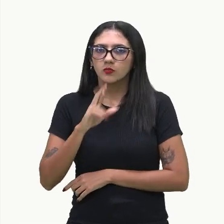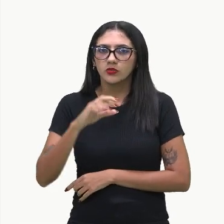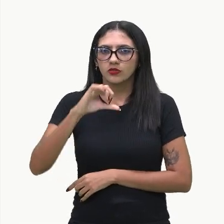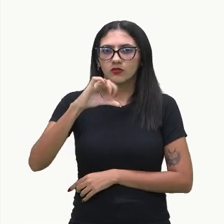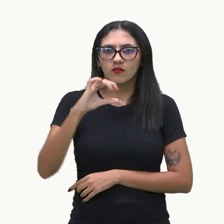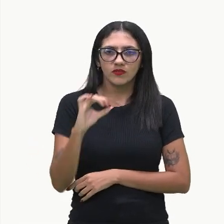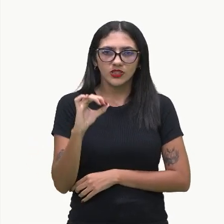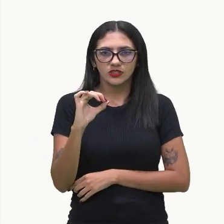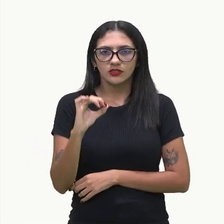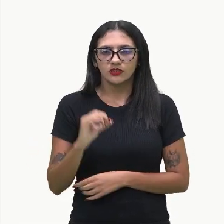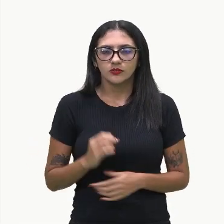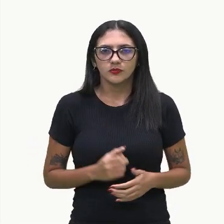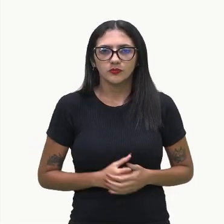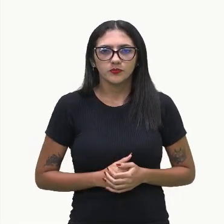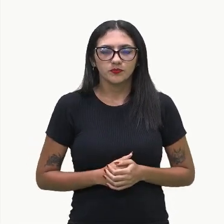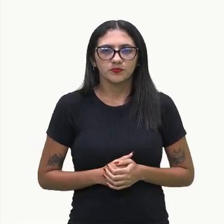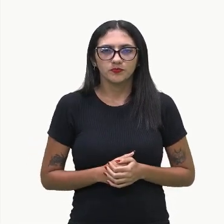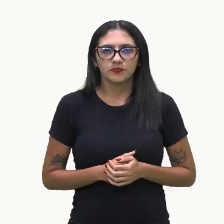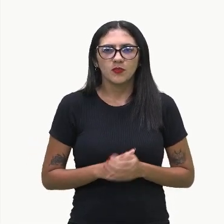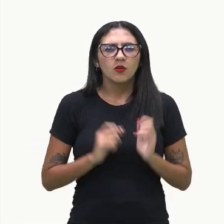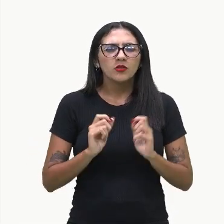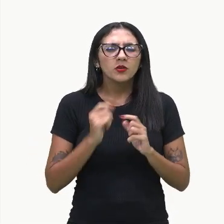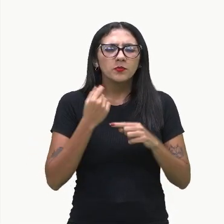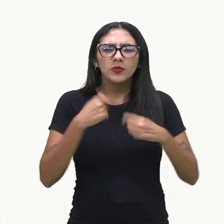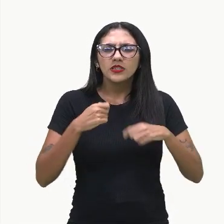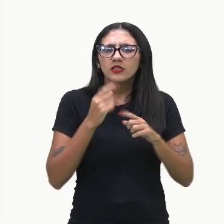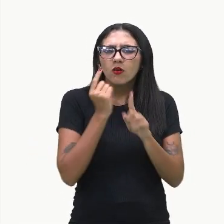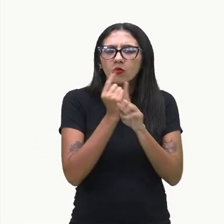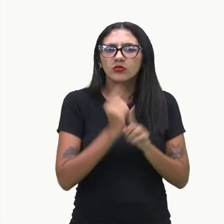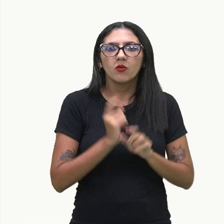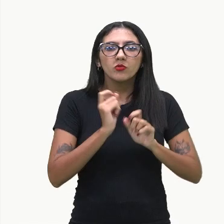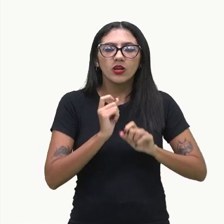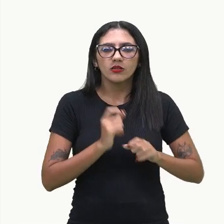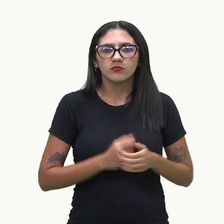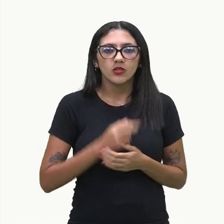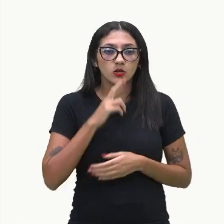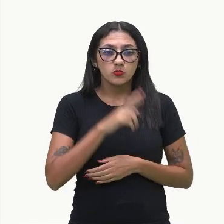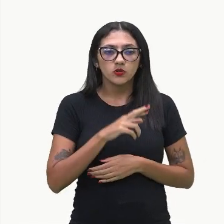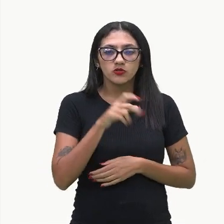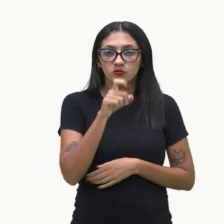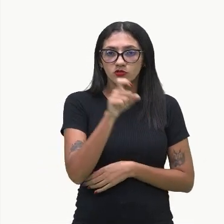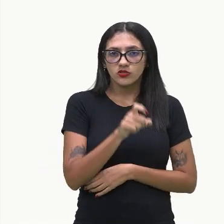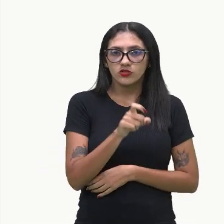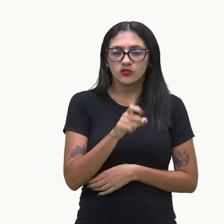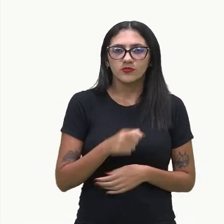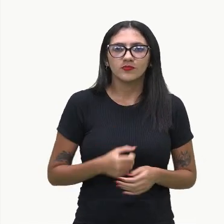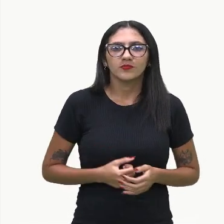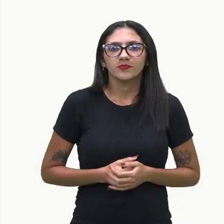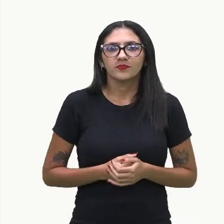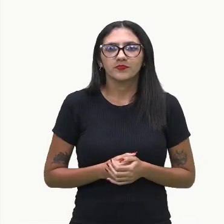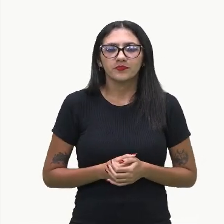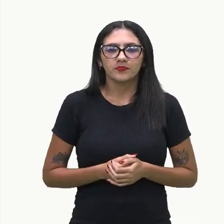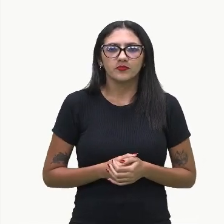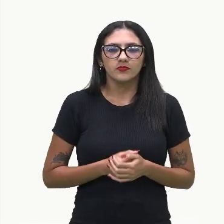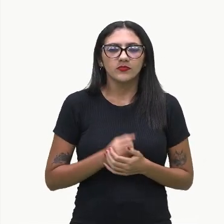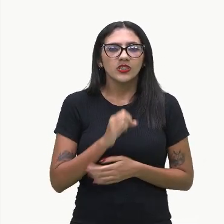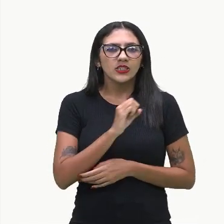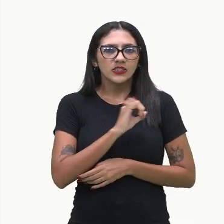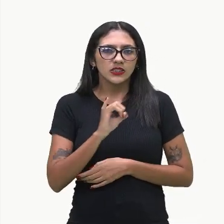graus. Quem eu tenho que determinar mesmo? O valor do x. Então, se o 3